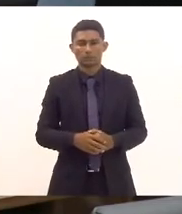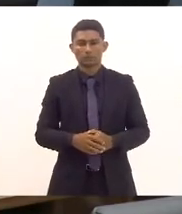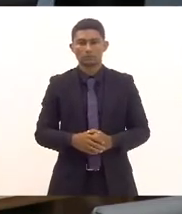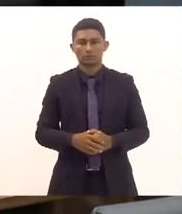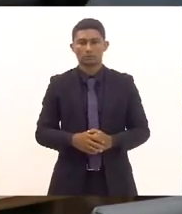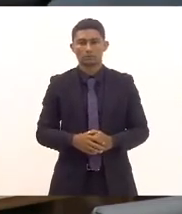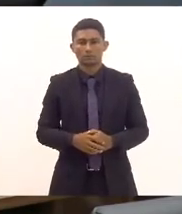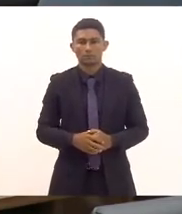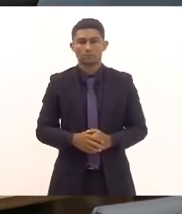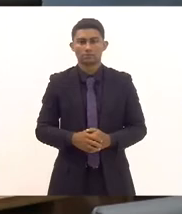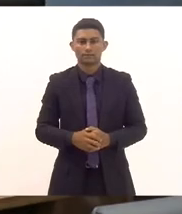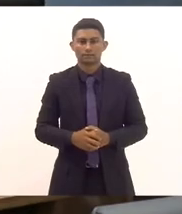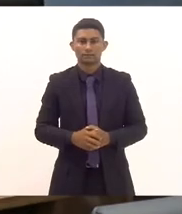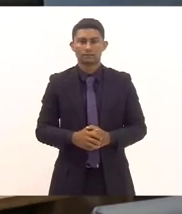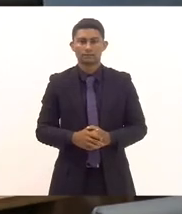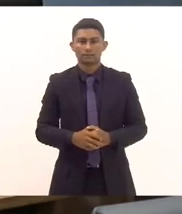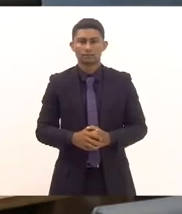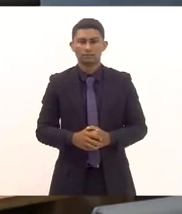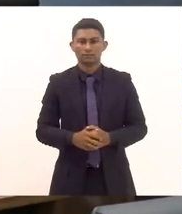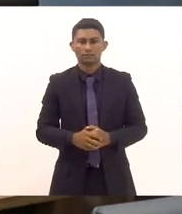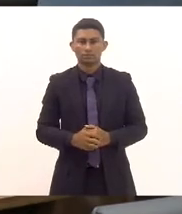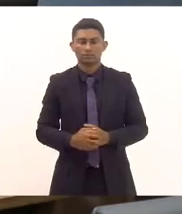E aí